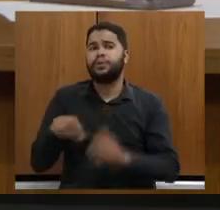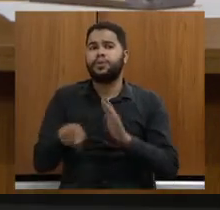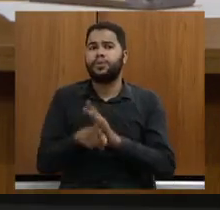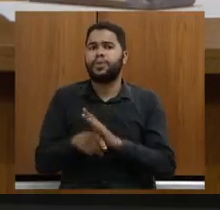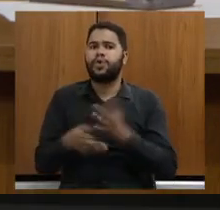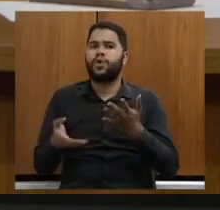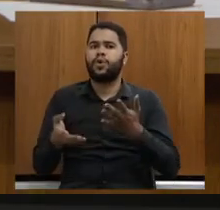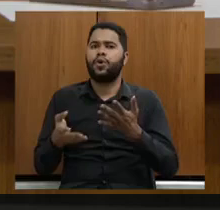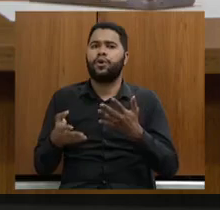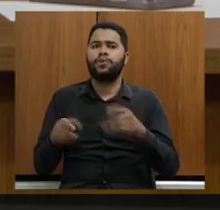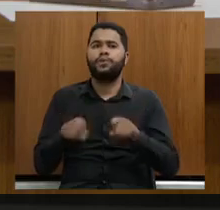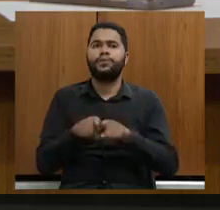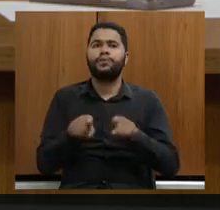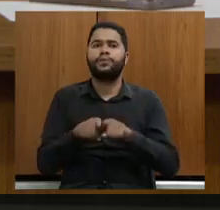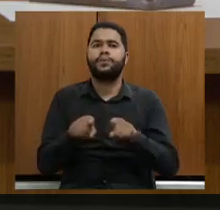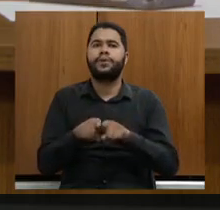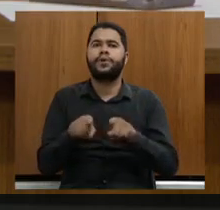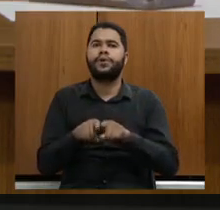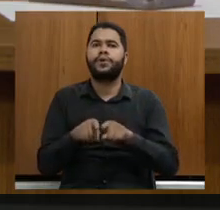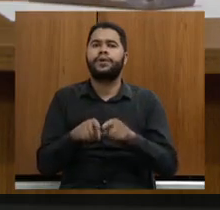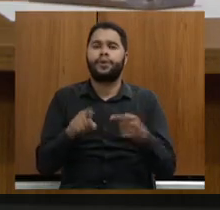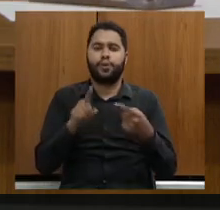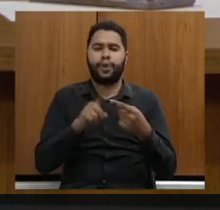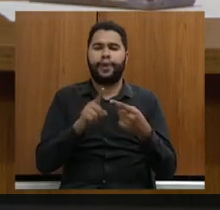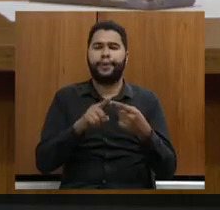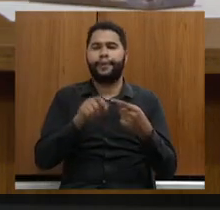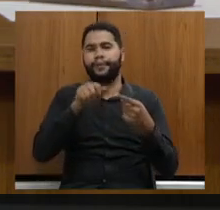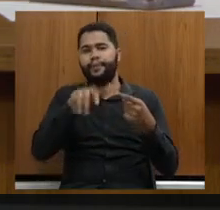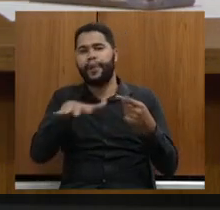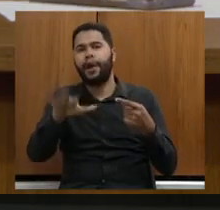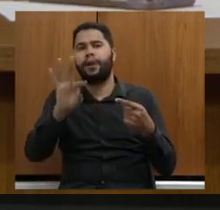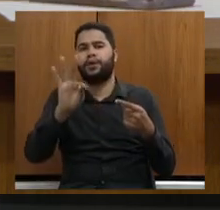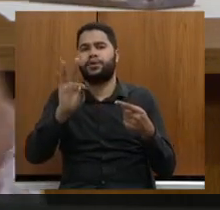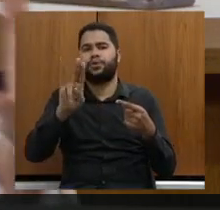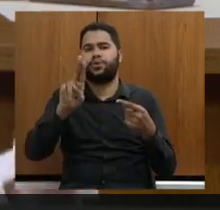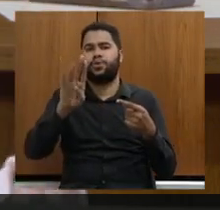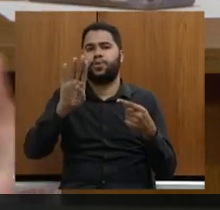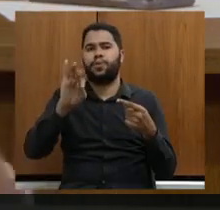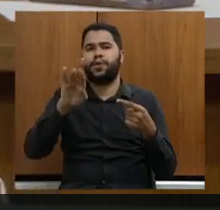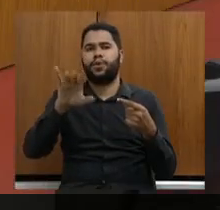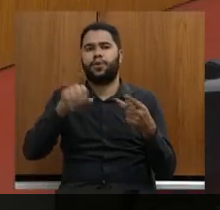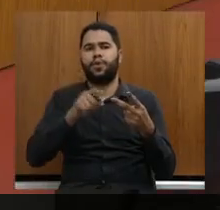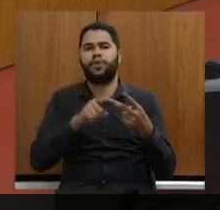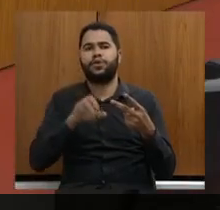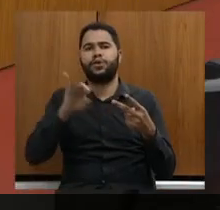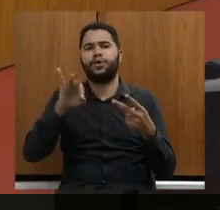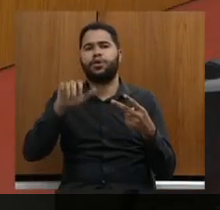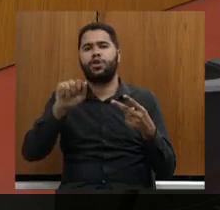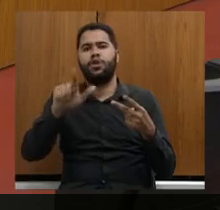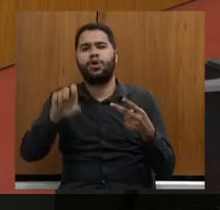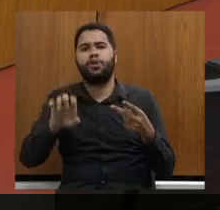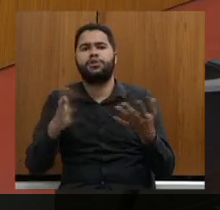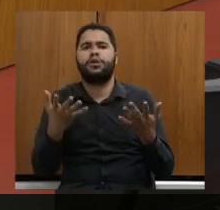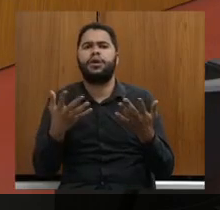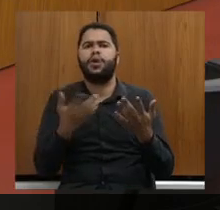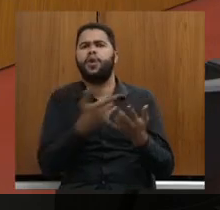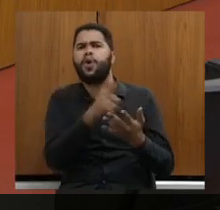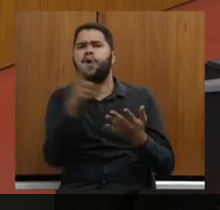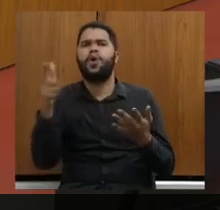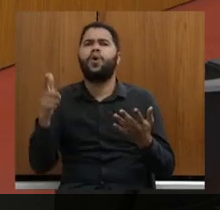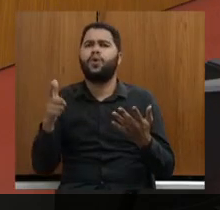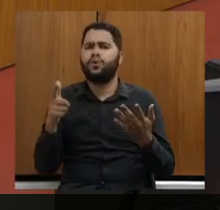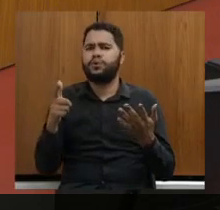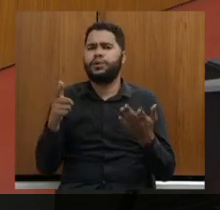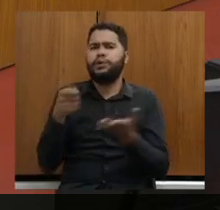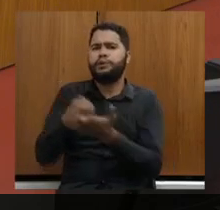estado livre de tuberculose e Brucelose porque assim a gente possa aliviar e outras áreas outras exigências